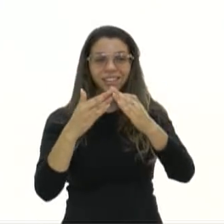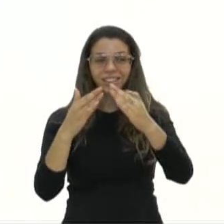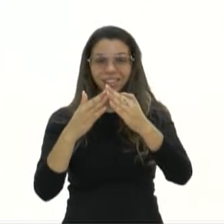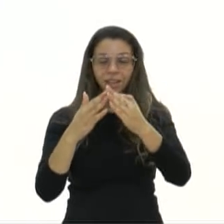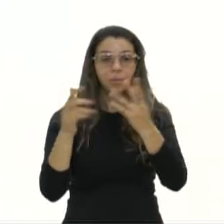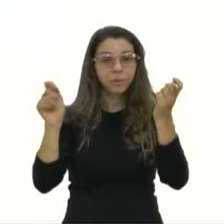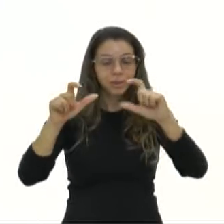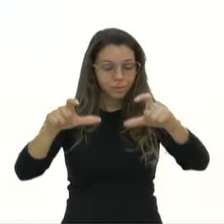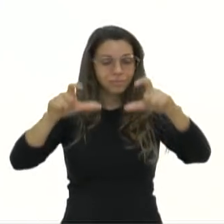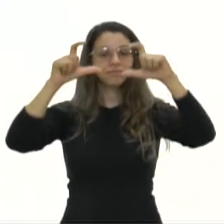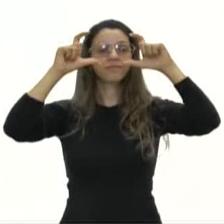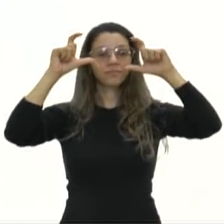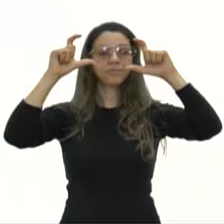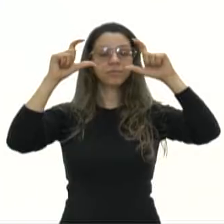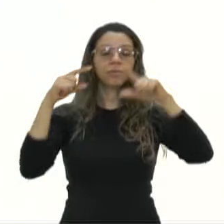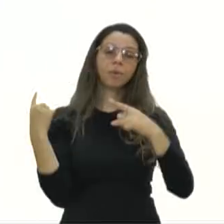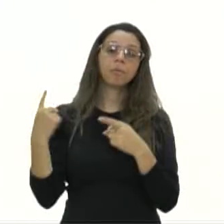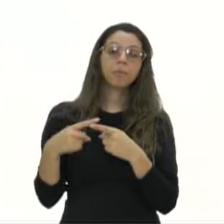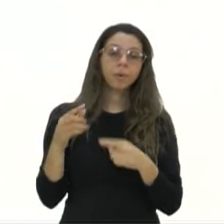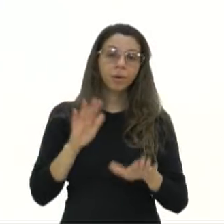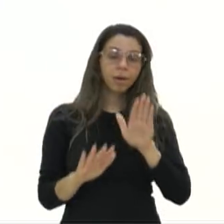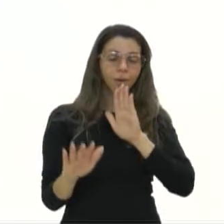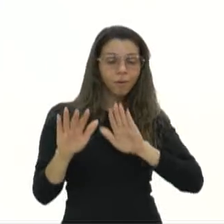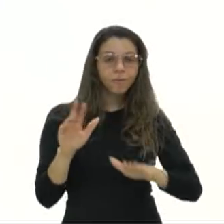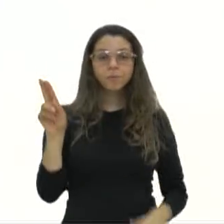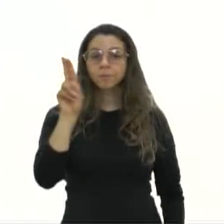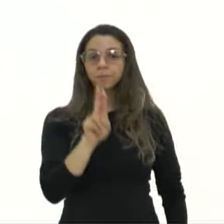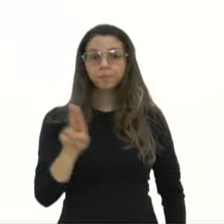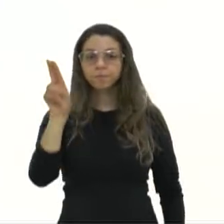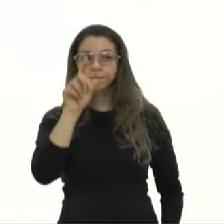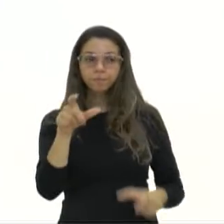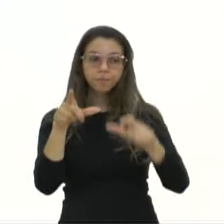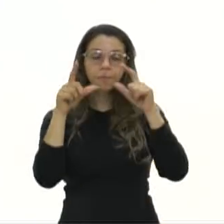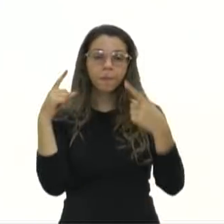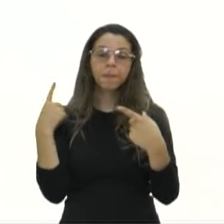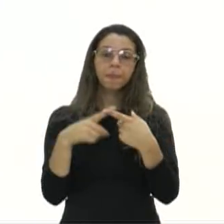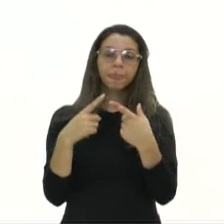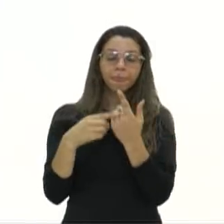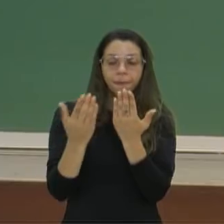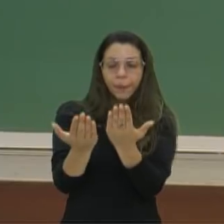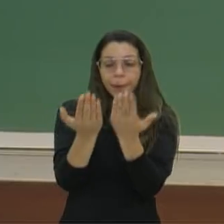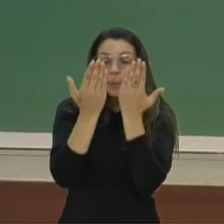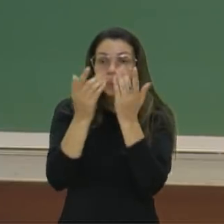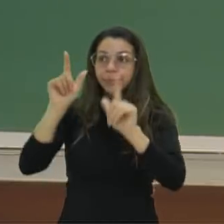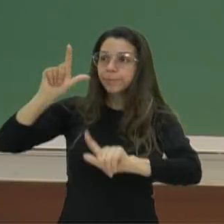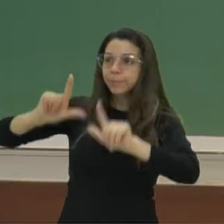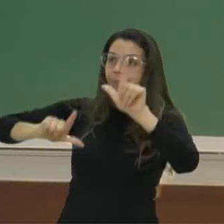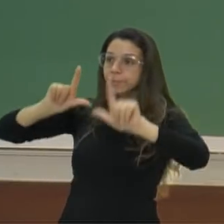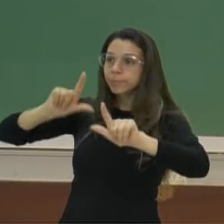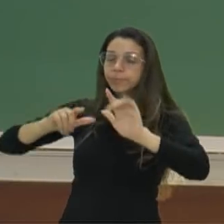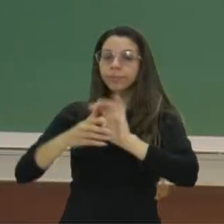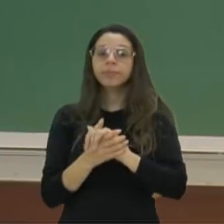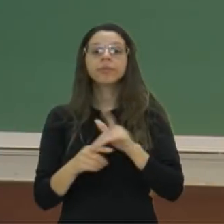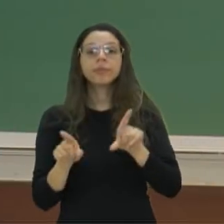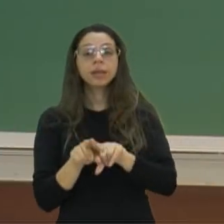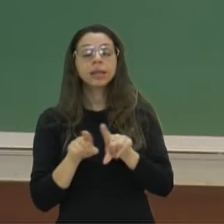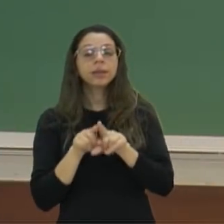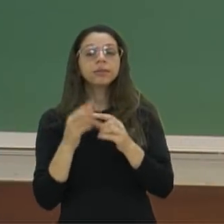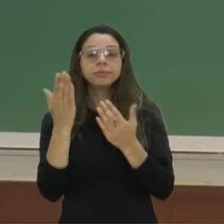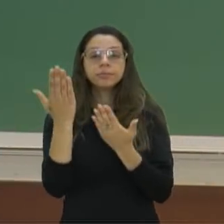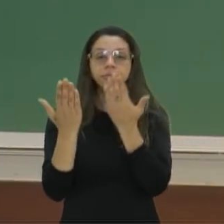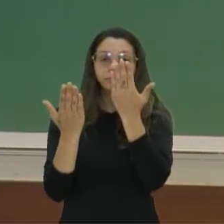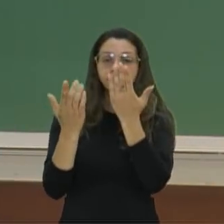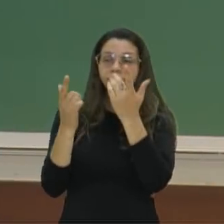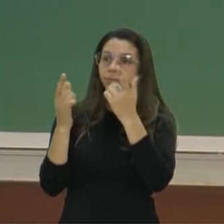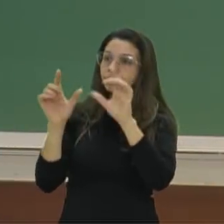meu óculos. Por que às vezes eu não uso óculos na nossa aula? Porque eu estou pertinho da TV. Então, eu enxergo muito bem